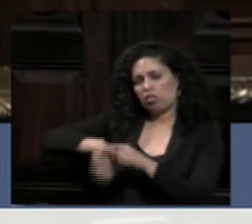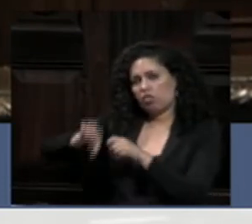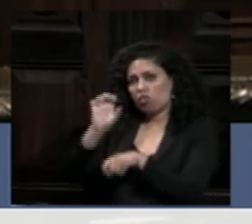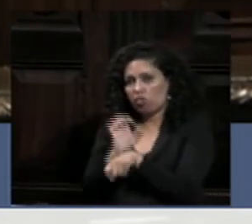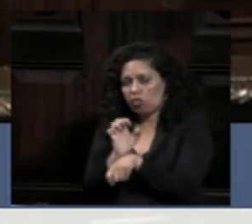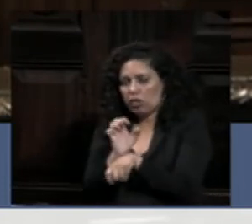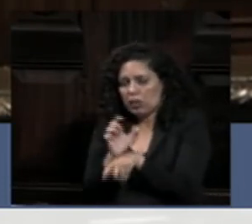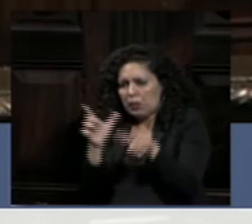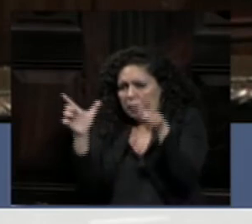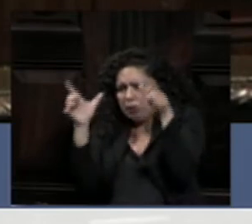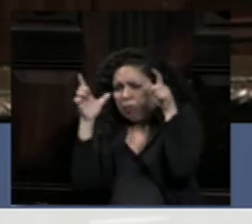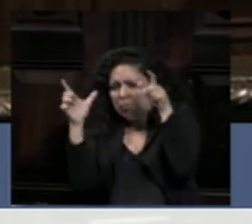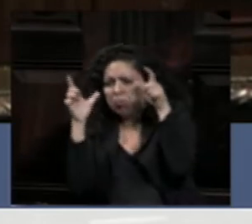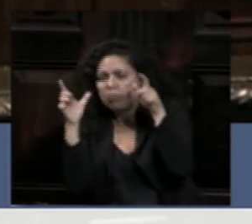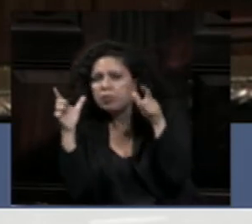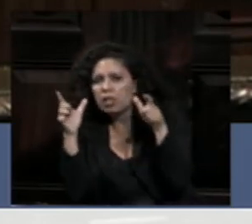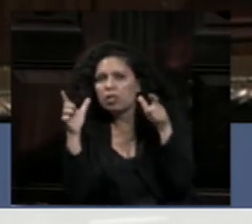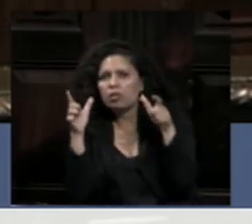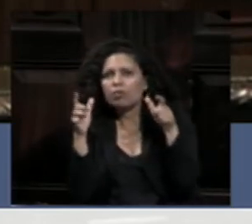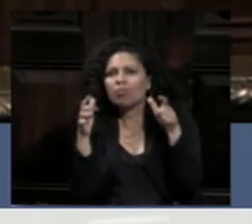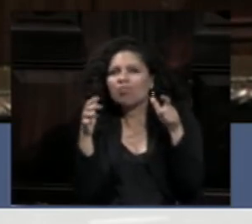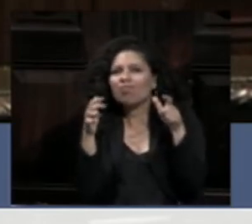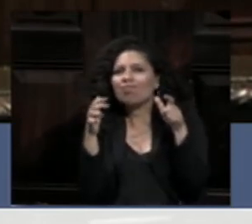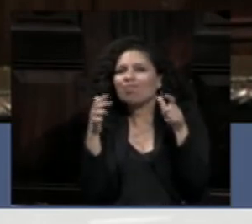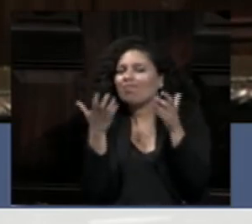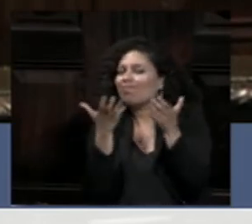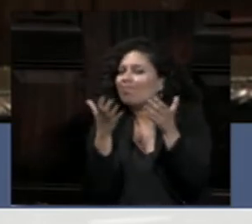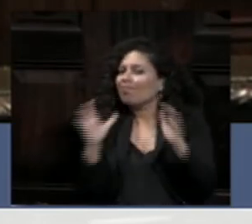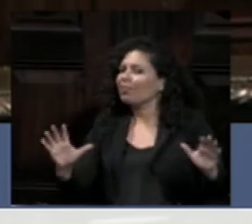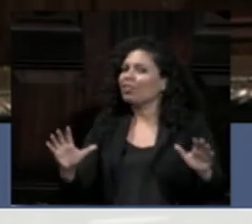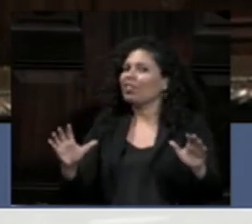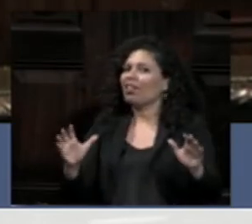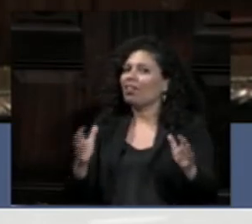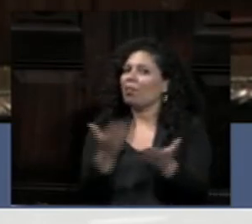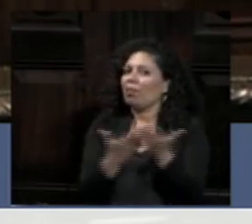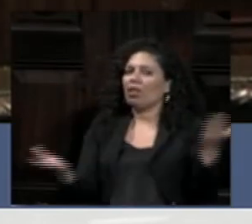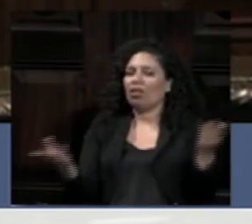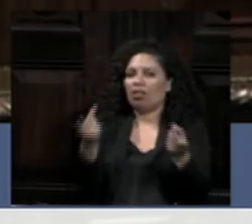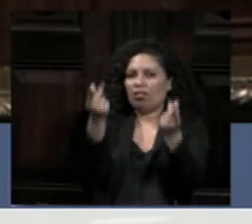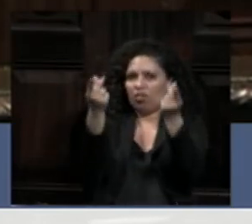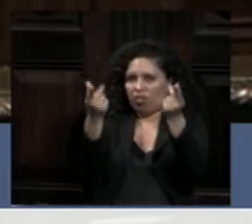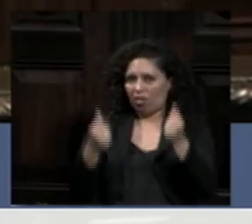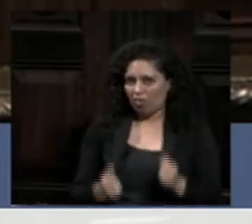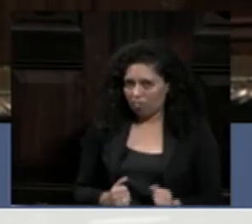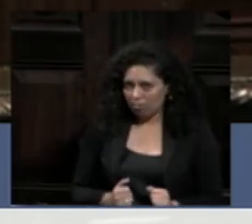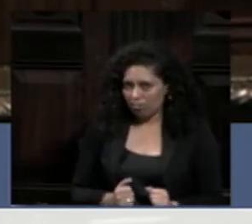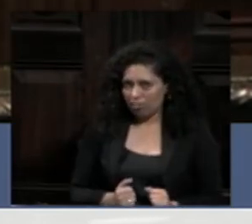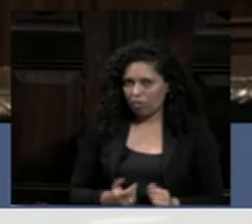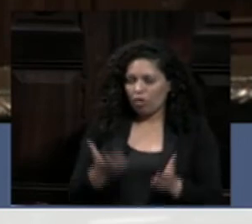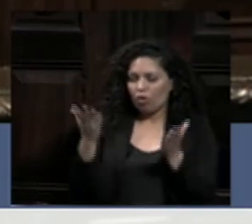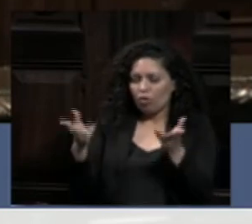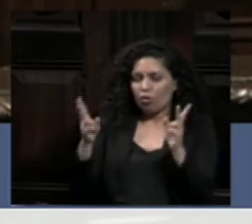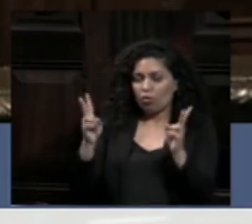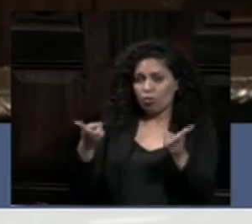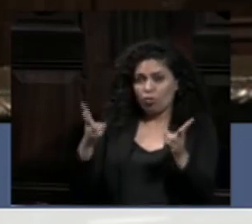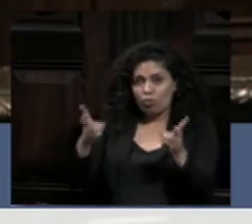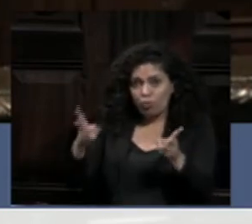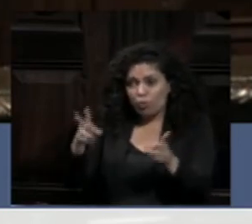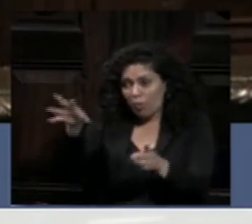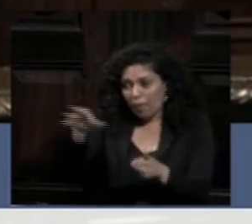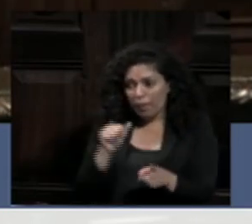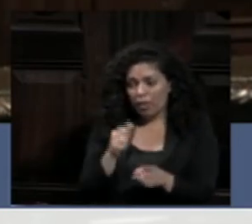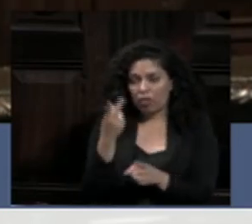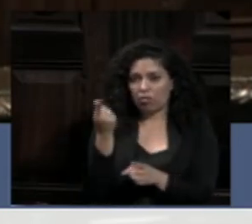insaciável, não quer parar de morder o bolso do cidadão, para